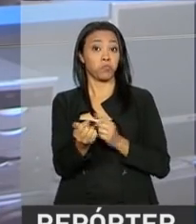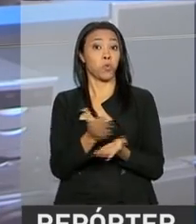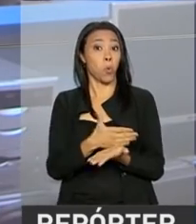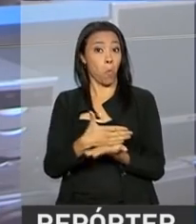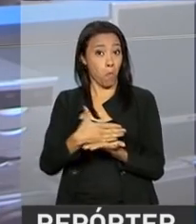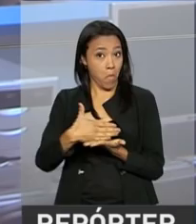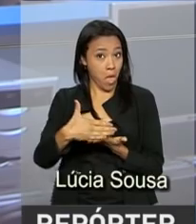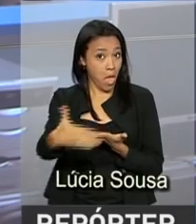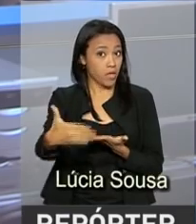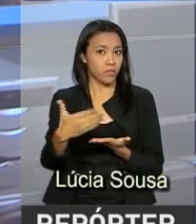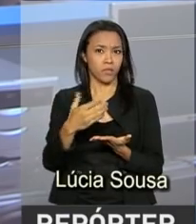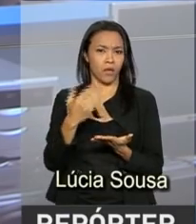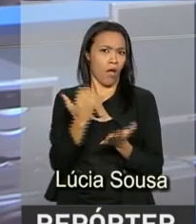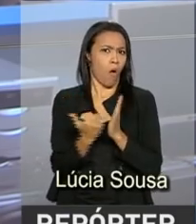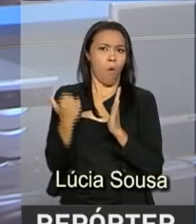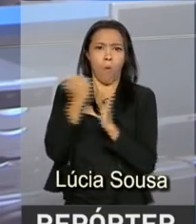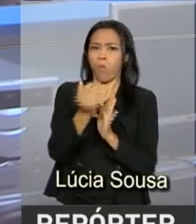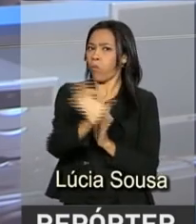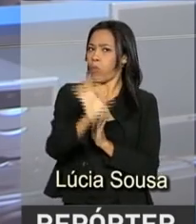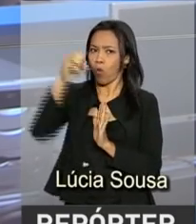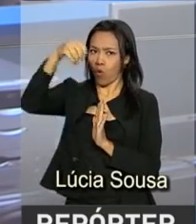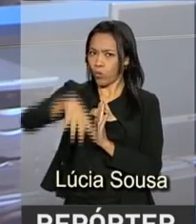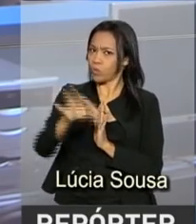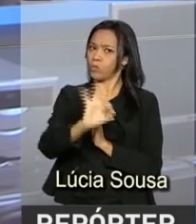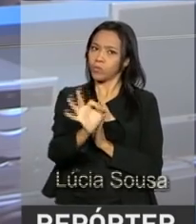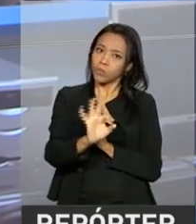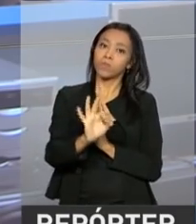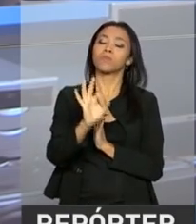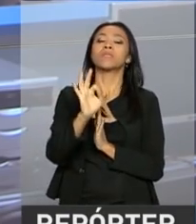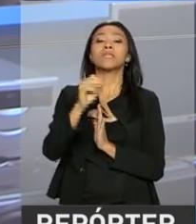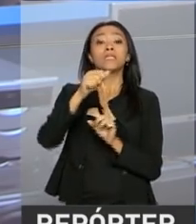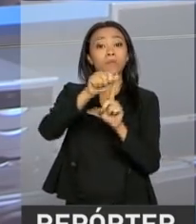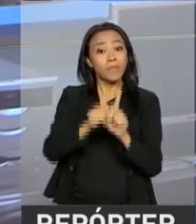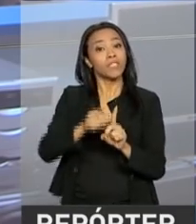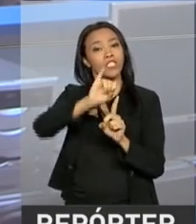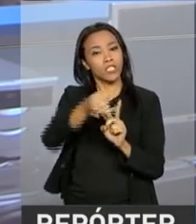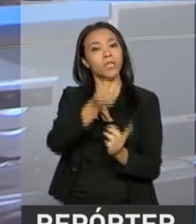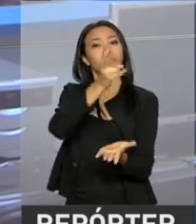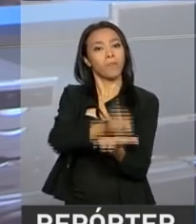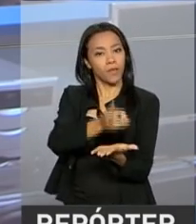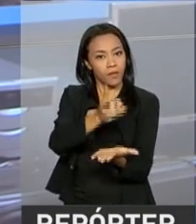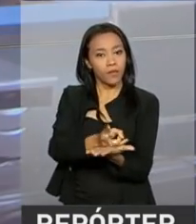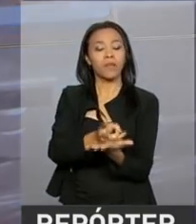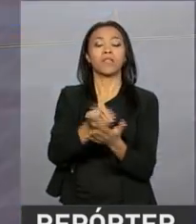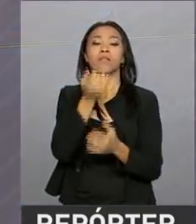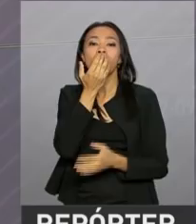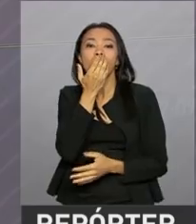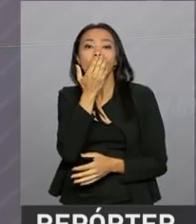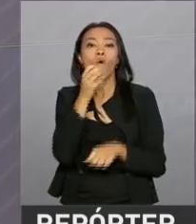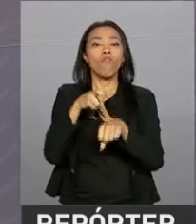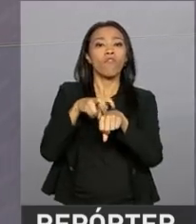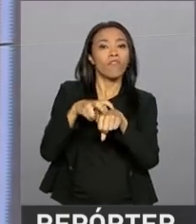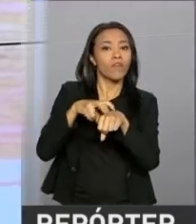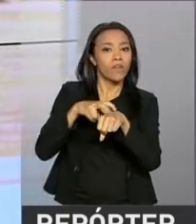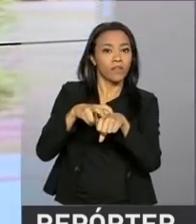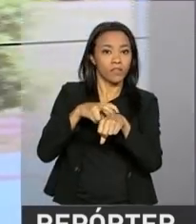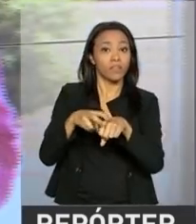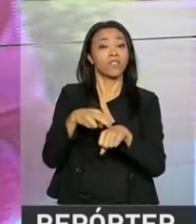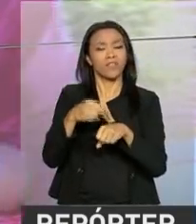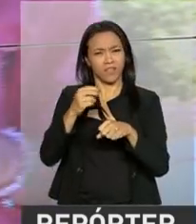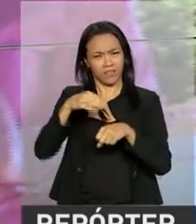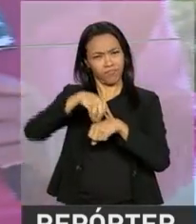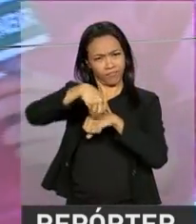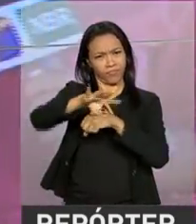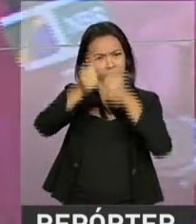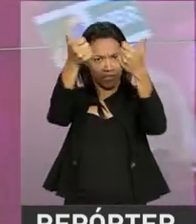sem cobrança Extra na conta de luz a bandeira tarifária em janeiro vai continuar Verde quem tem as informações pra gente é a repórter